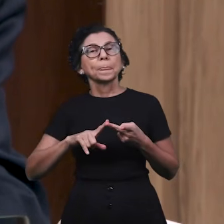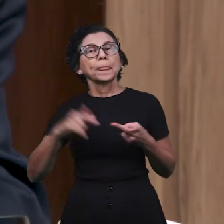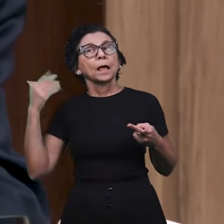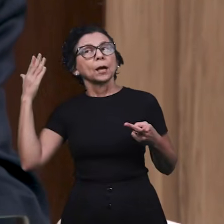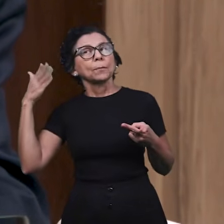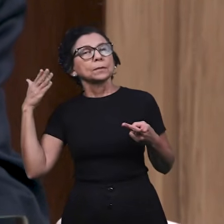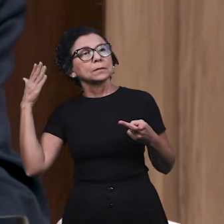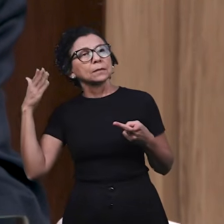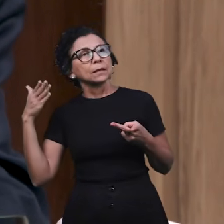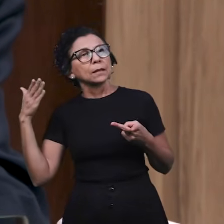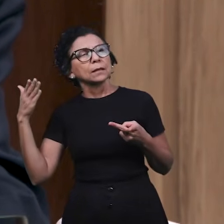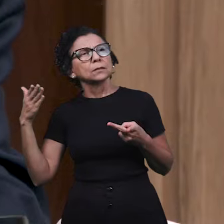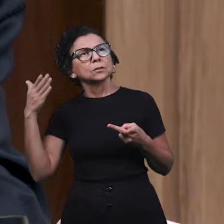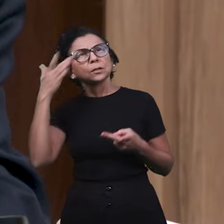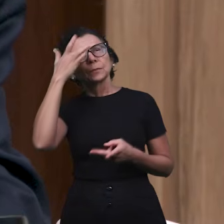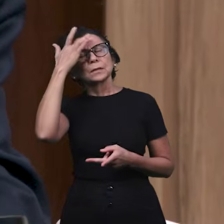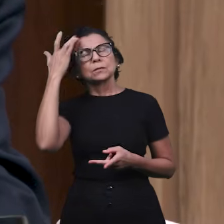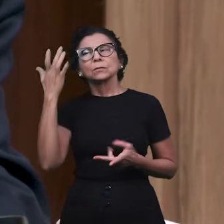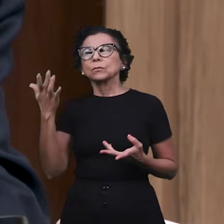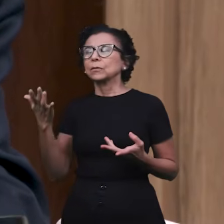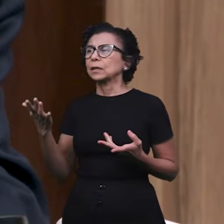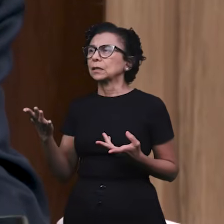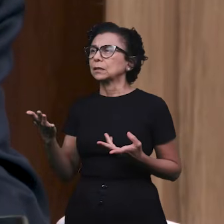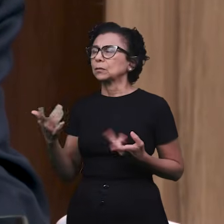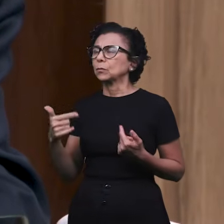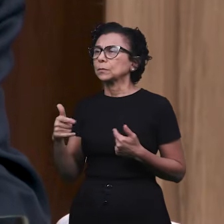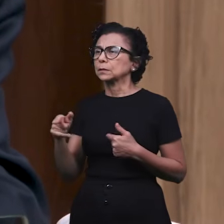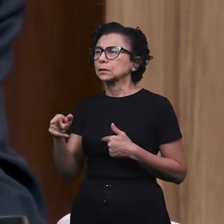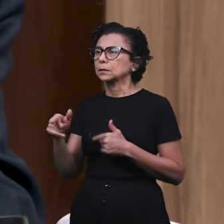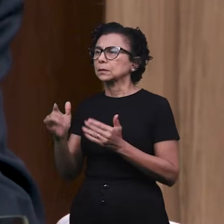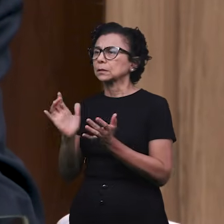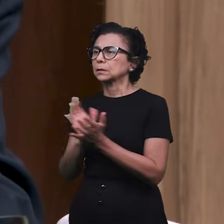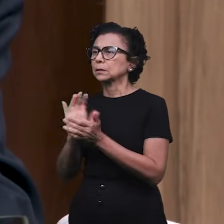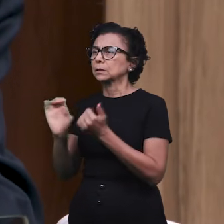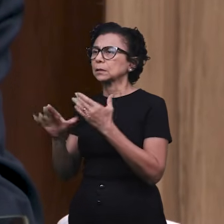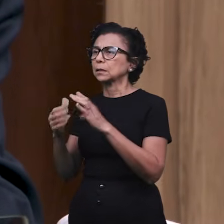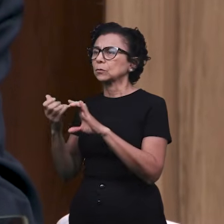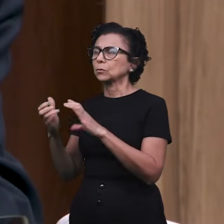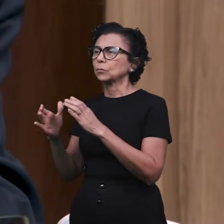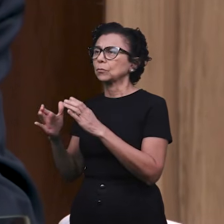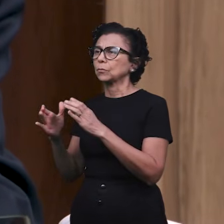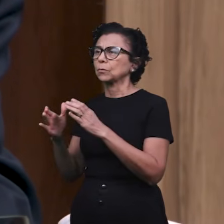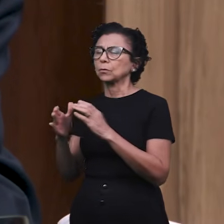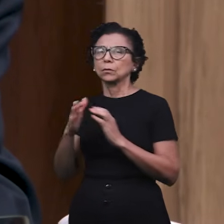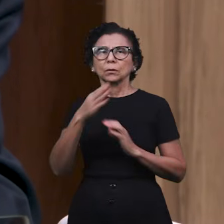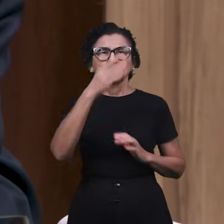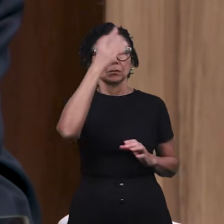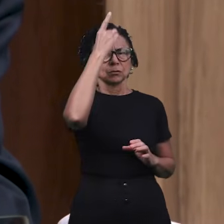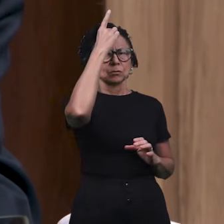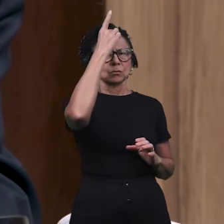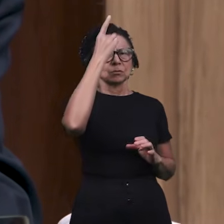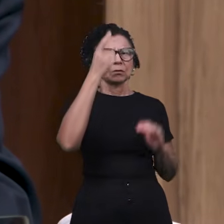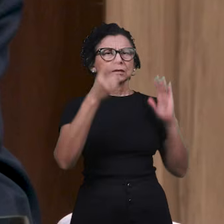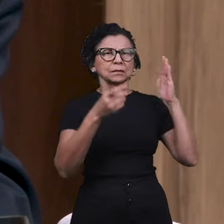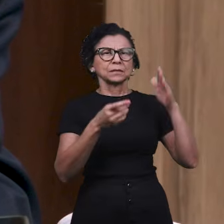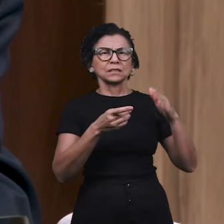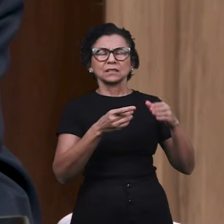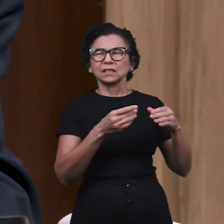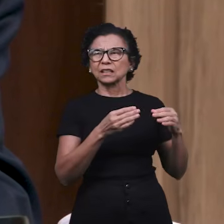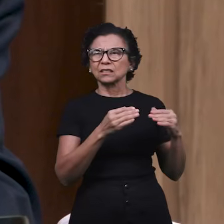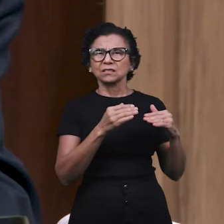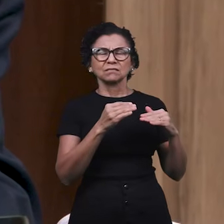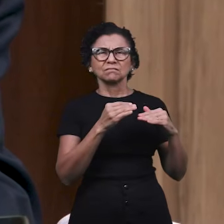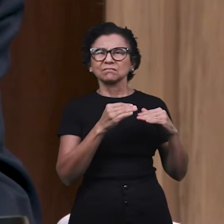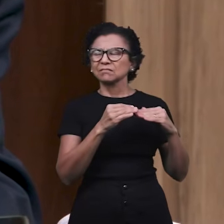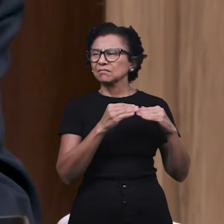essa pessoa vai e diz assim, mas peraí, mas os louvores que foram cantados não tinha nada a ver com isso. Então, é difícil,